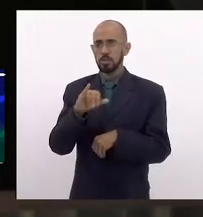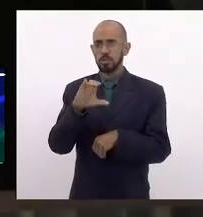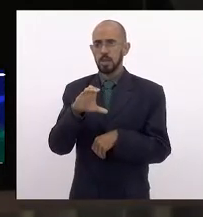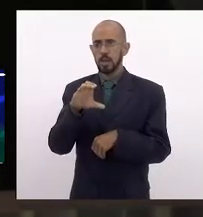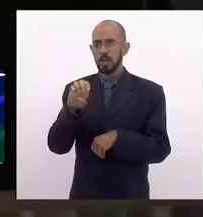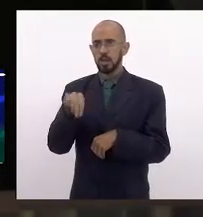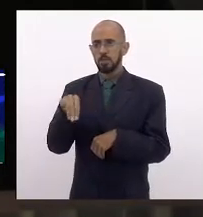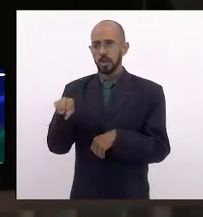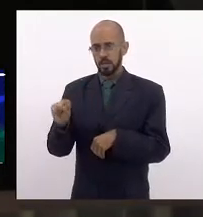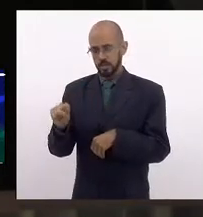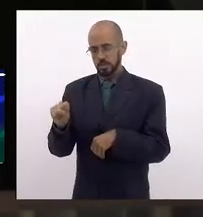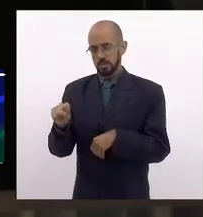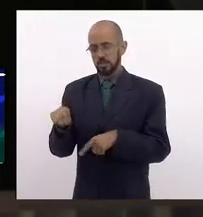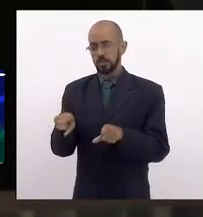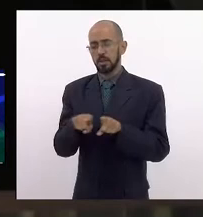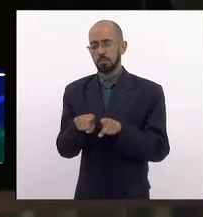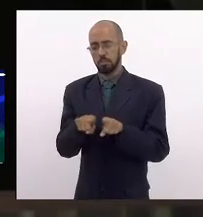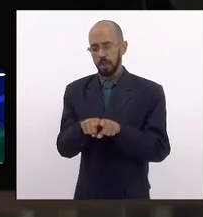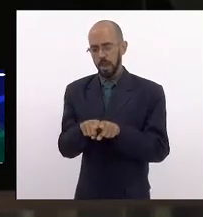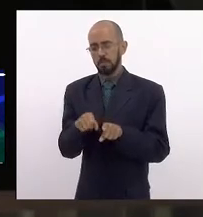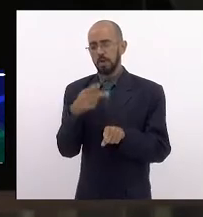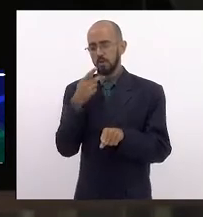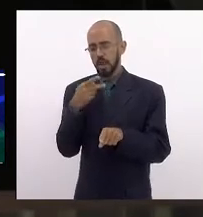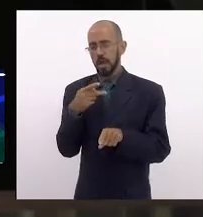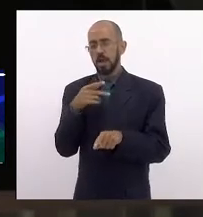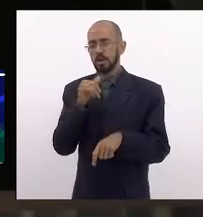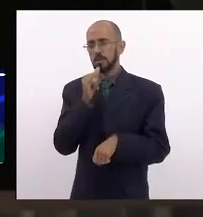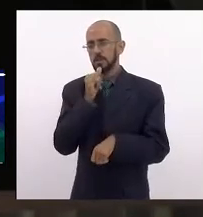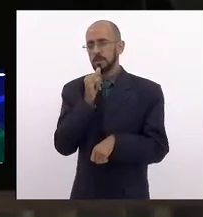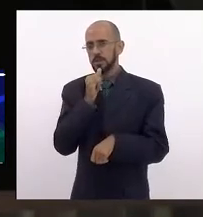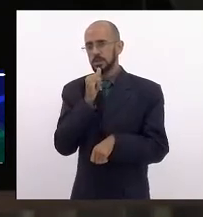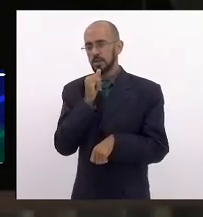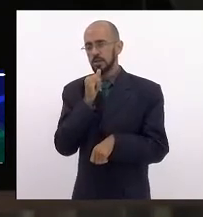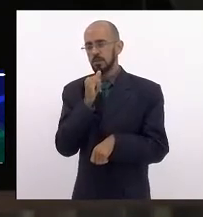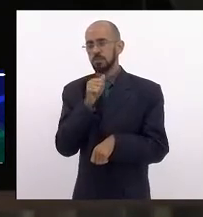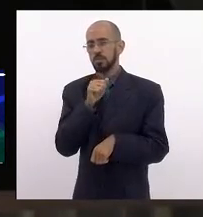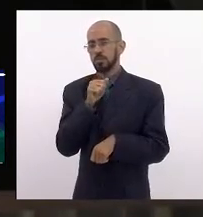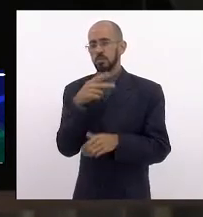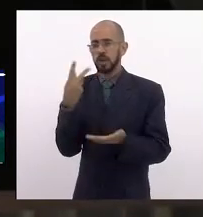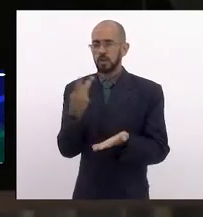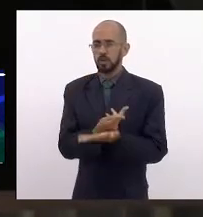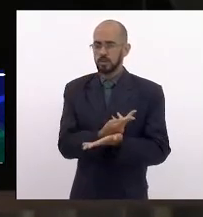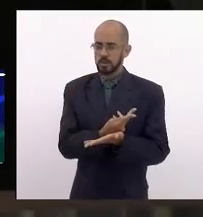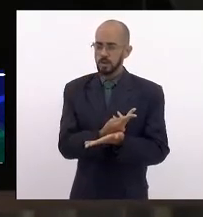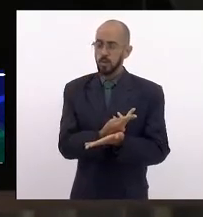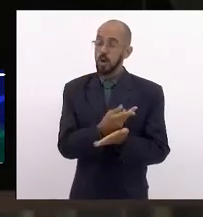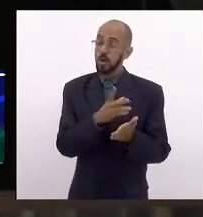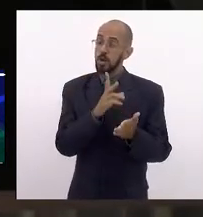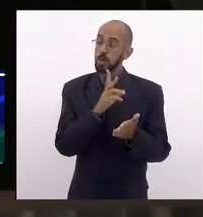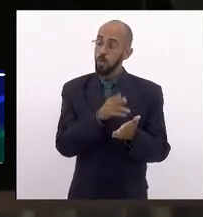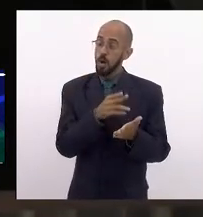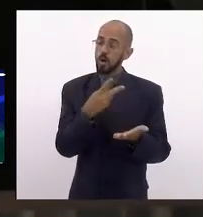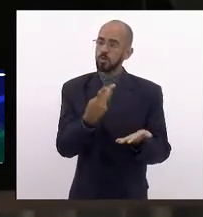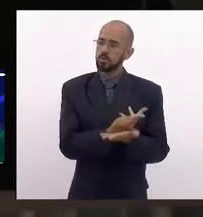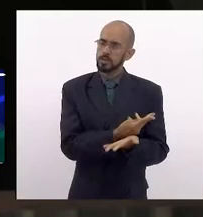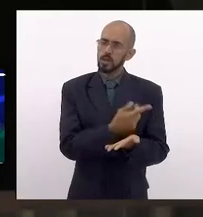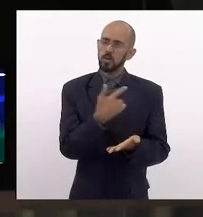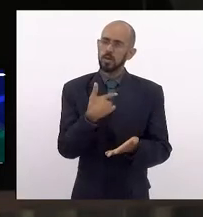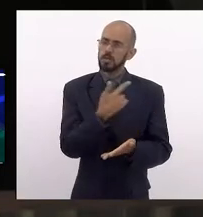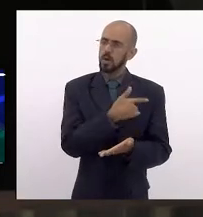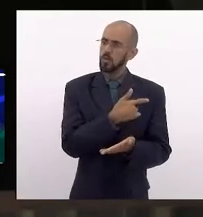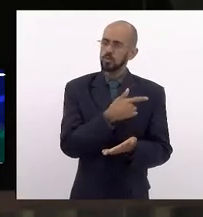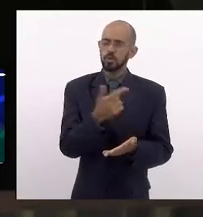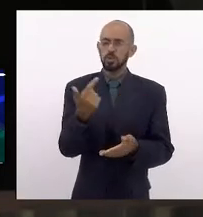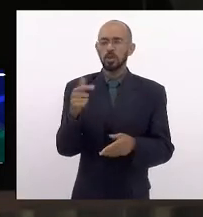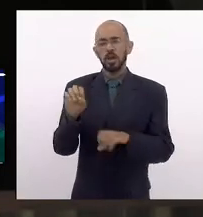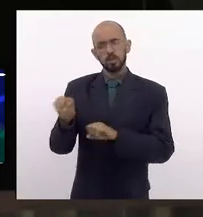isso tudo para dizer que a exemplo do que aconteceu na saúde também na na educação não foi